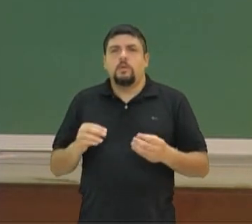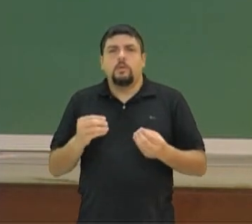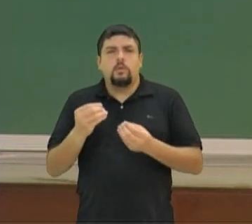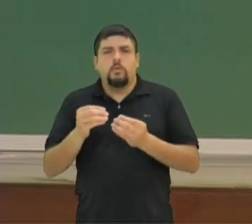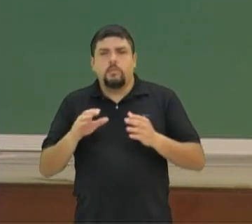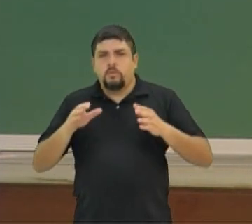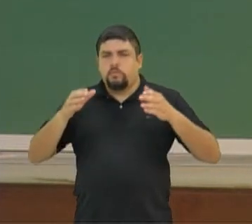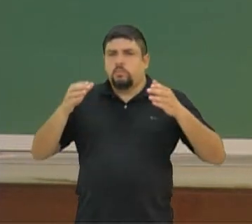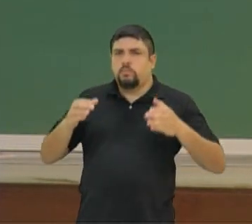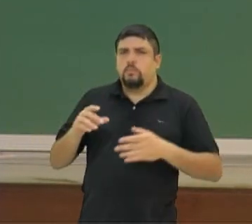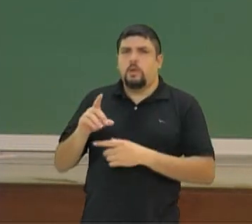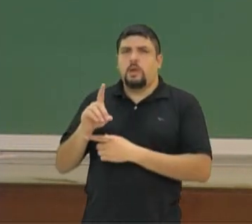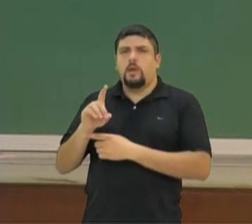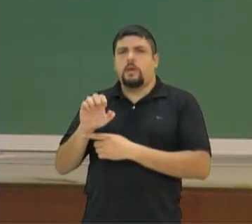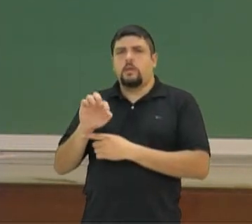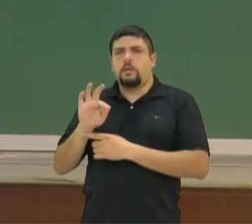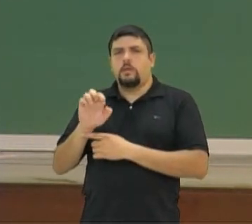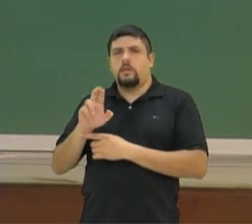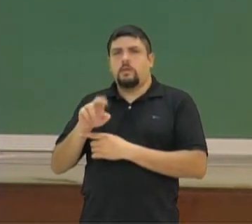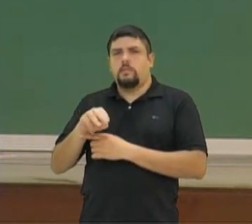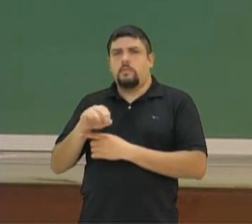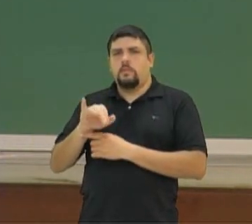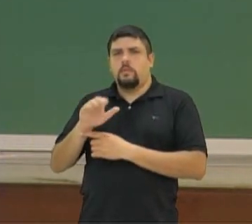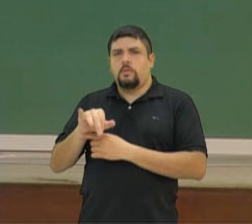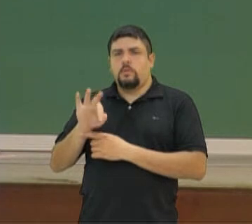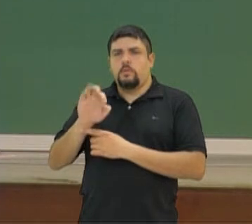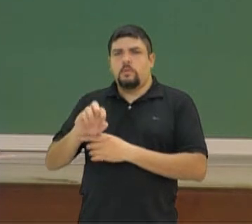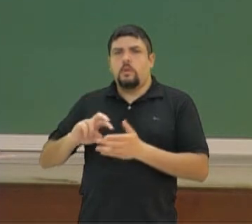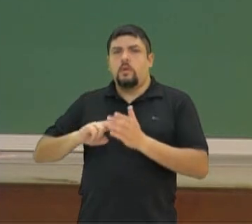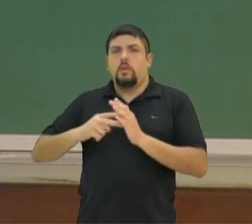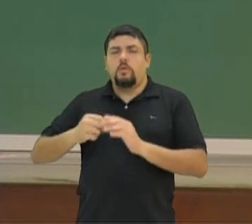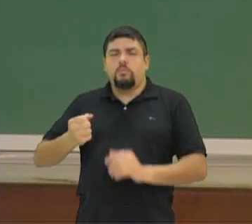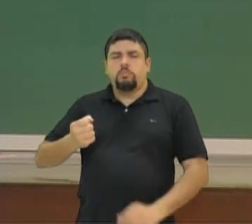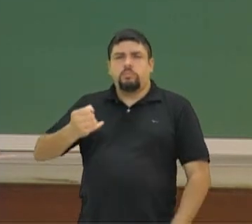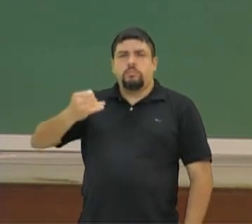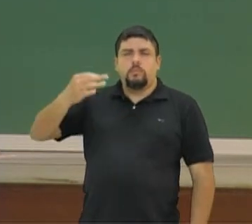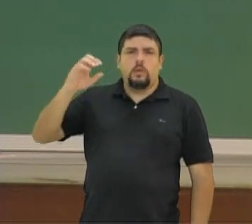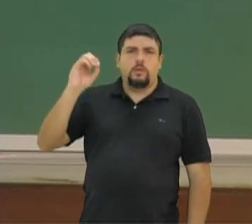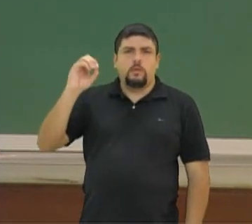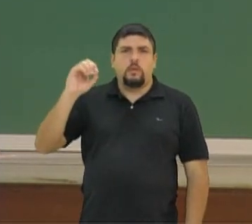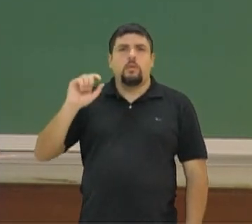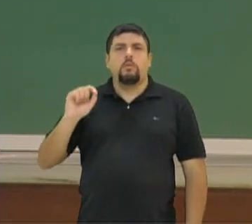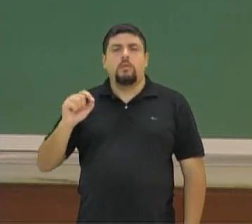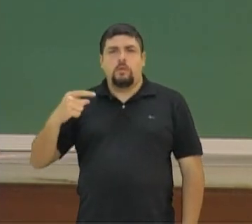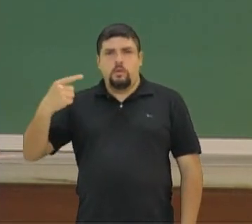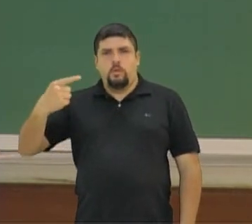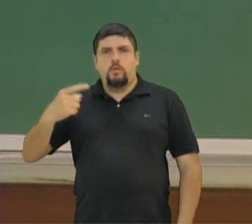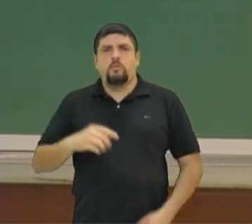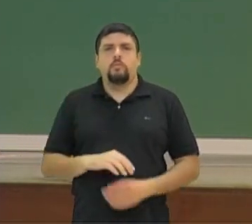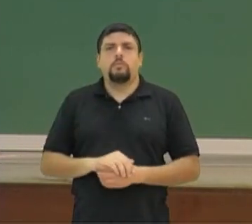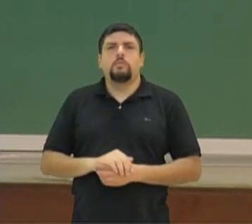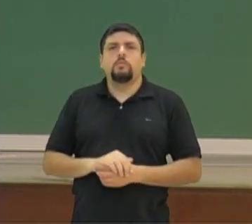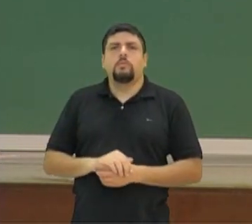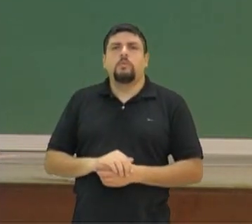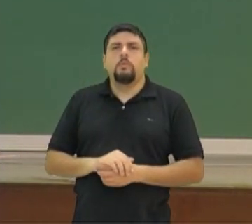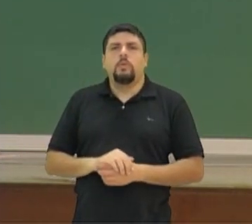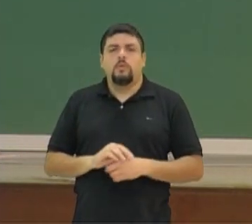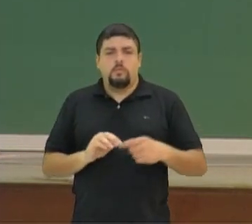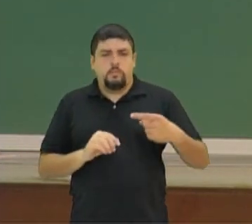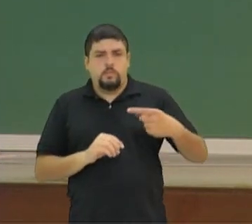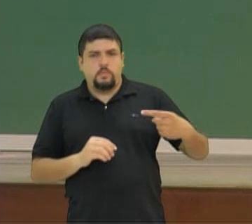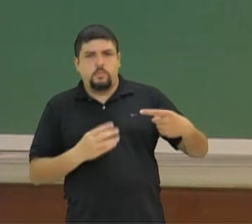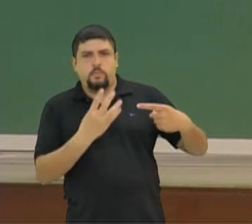coeficiente determinante? É o coeficiente do meu maior grau. Quem é o maior grau aqui no caso? 1. Quem é o coeficiente determinante? Menos